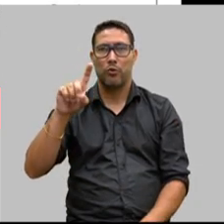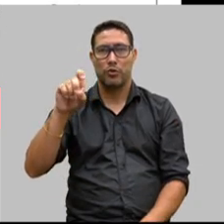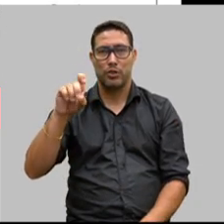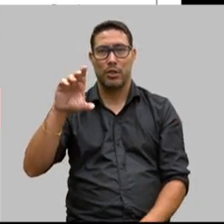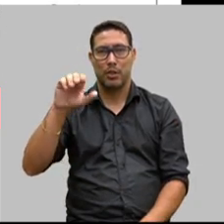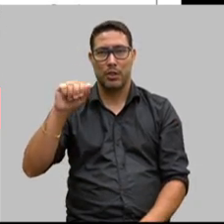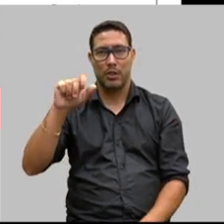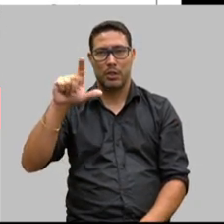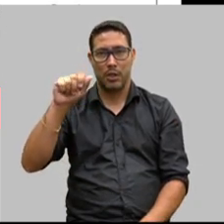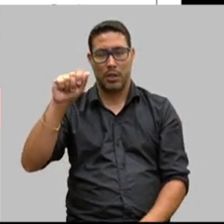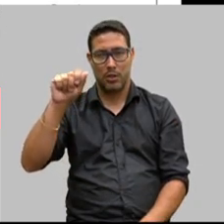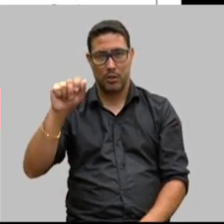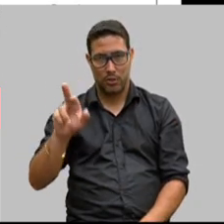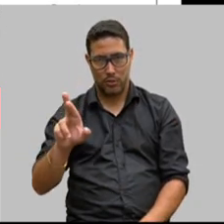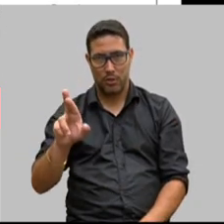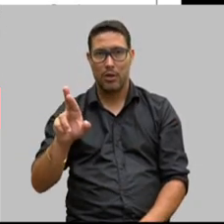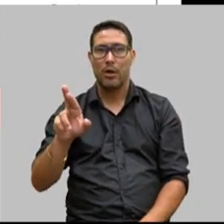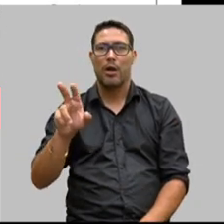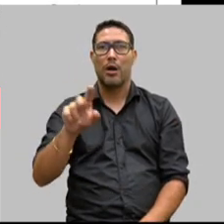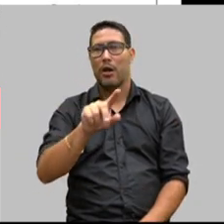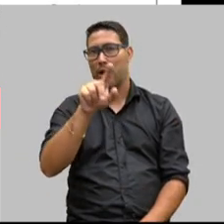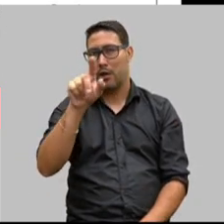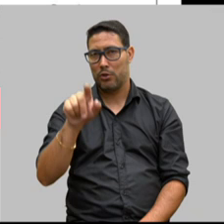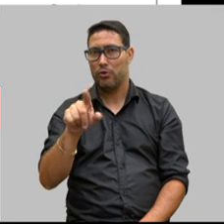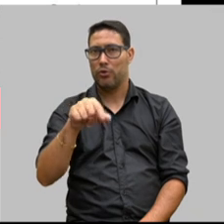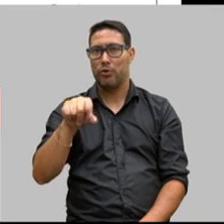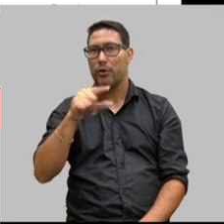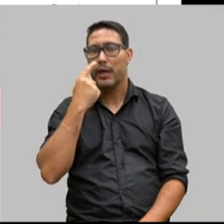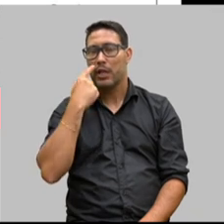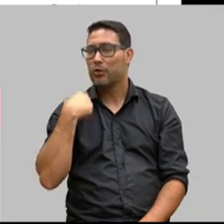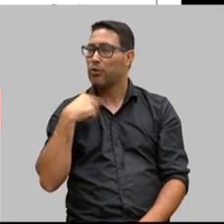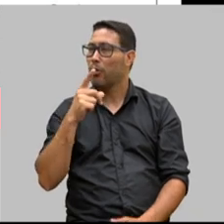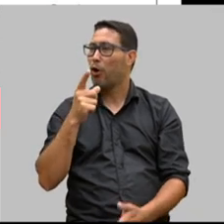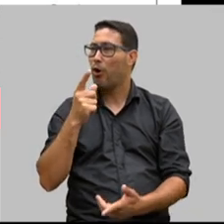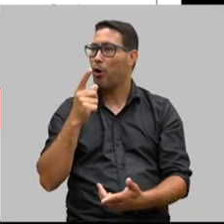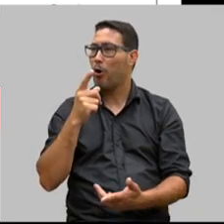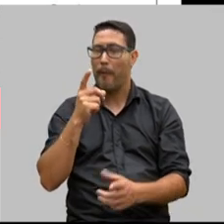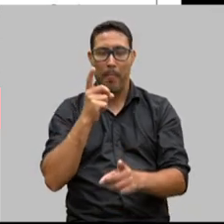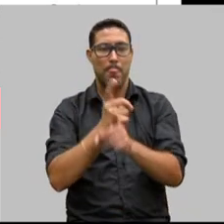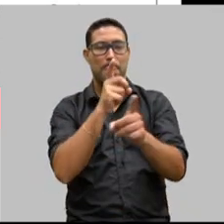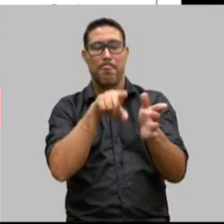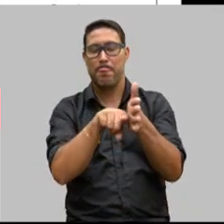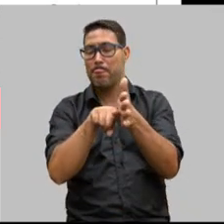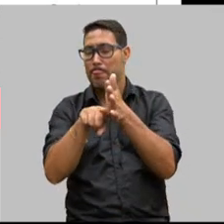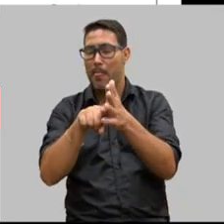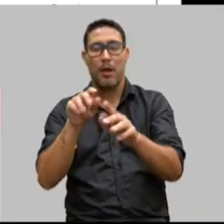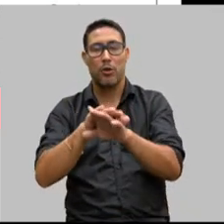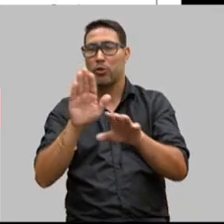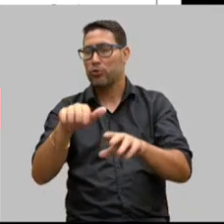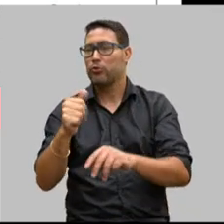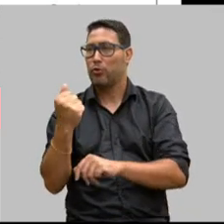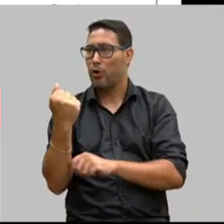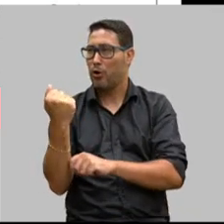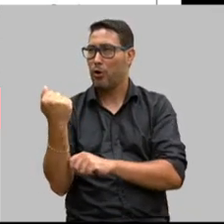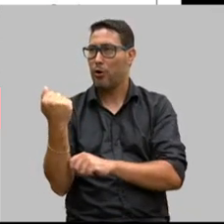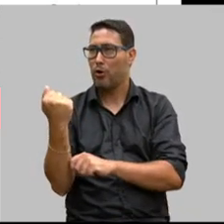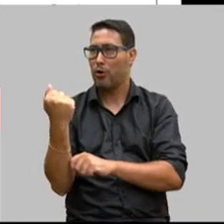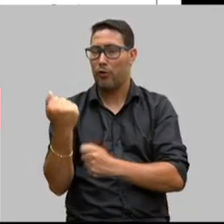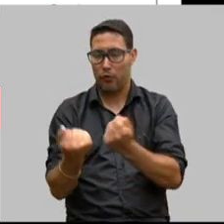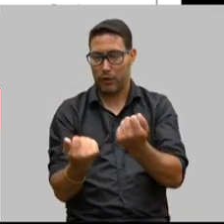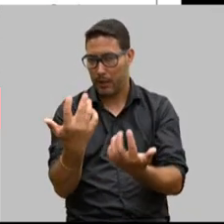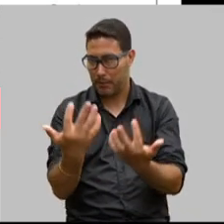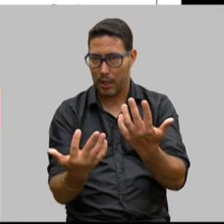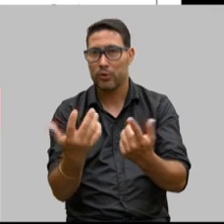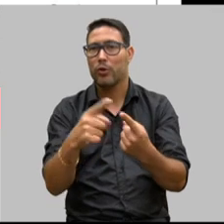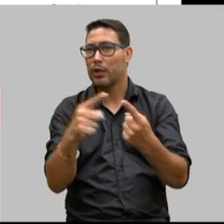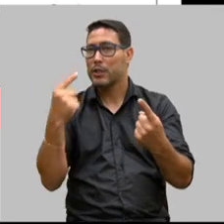satélites não detectam especificamente a queimada em si, a temperatura em uma dada localidade, e nós chamamos de